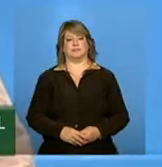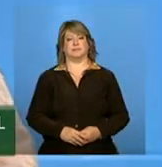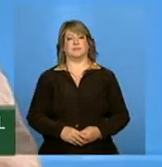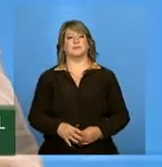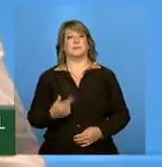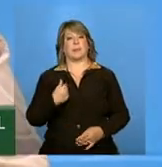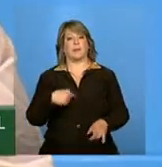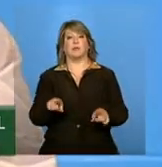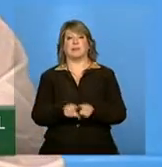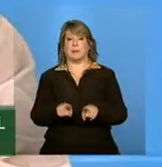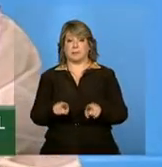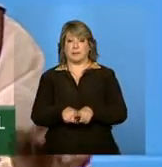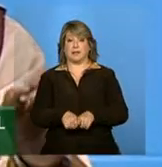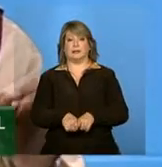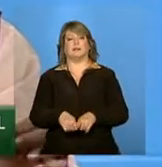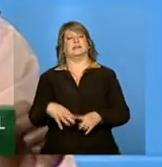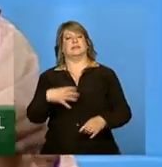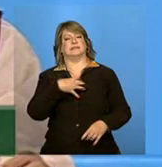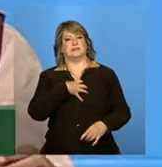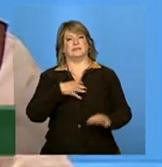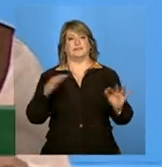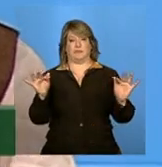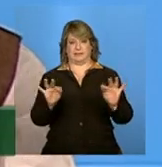Eu também estou feliz